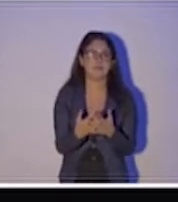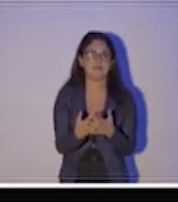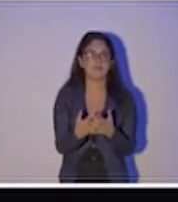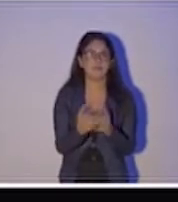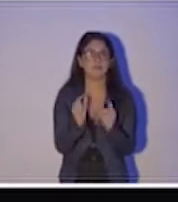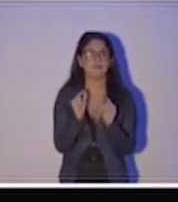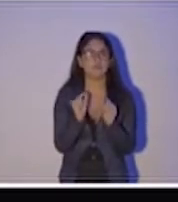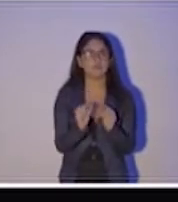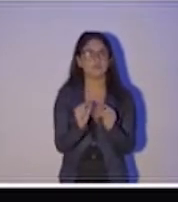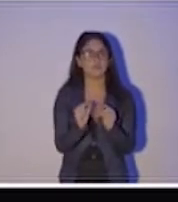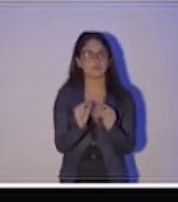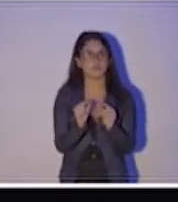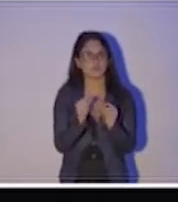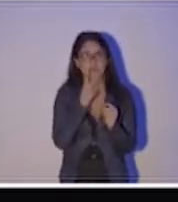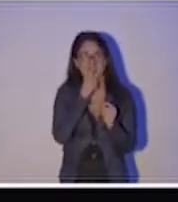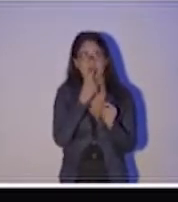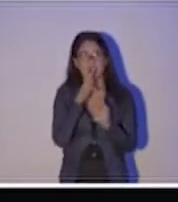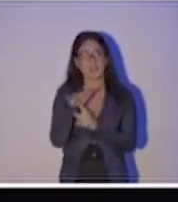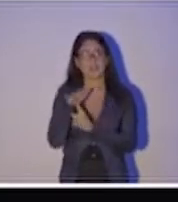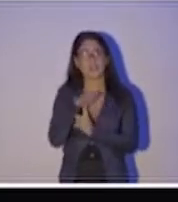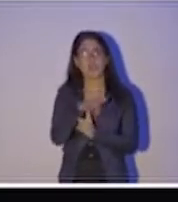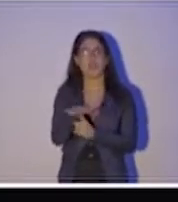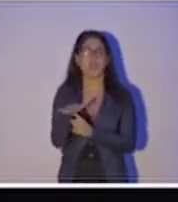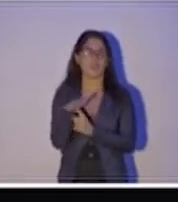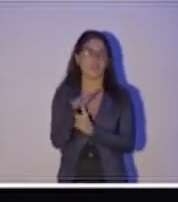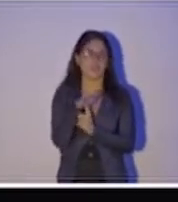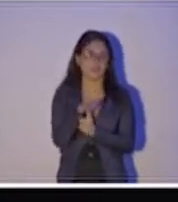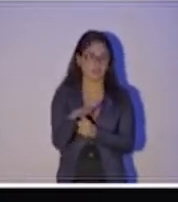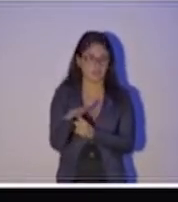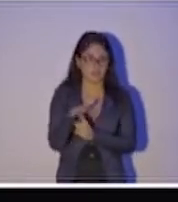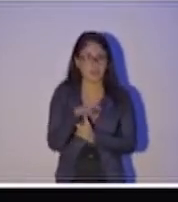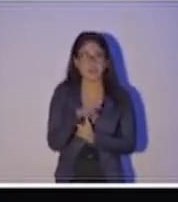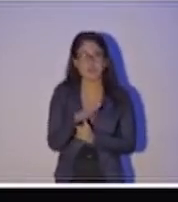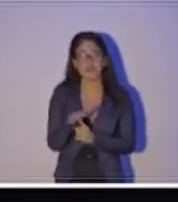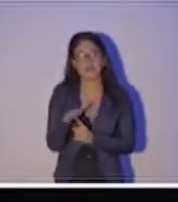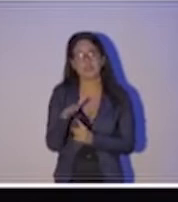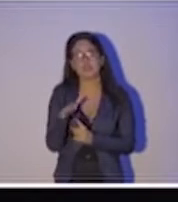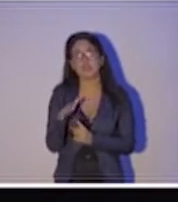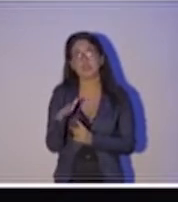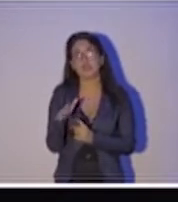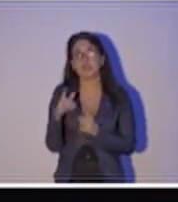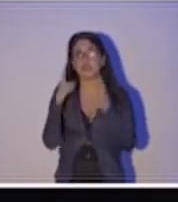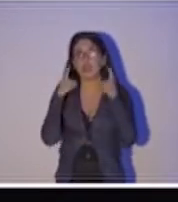Tudo gritando. A feira de Caruaru, nesse sentido, é porque é muito zoada. Aí ninguém entende nada.